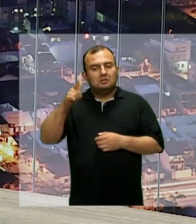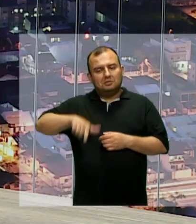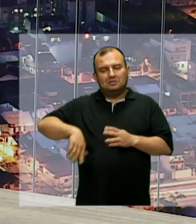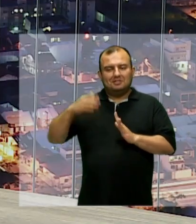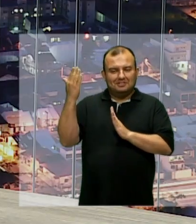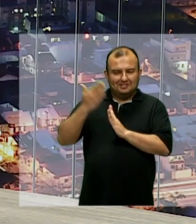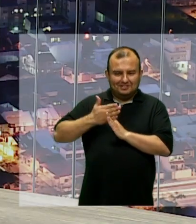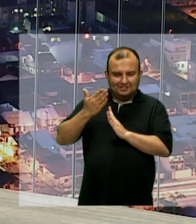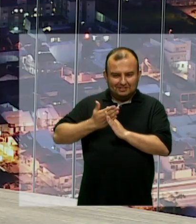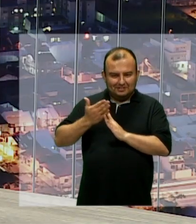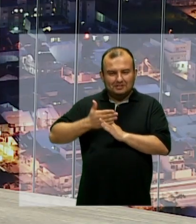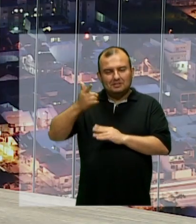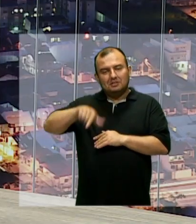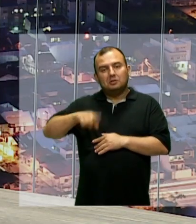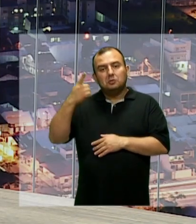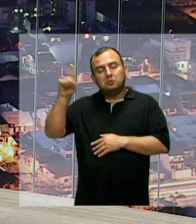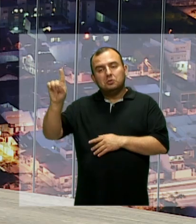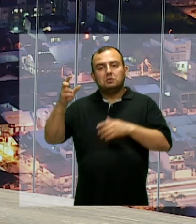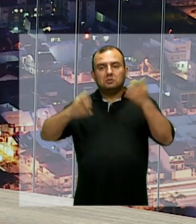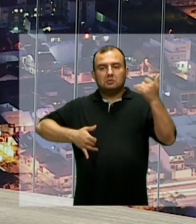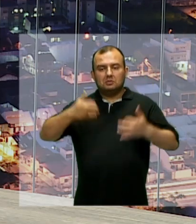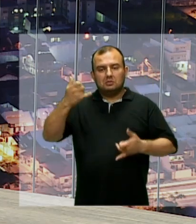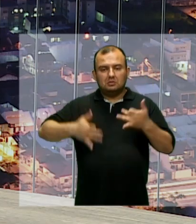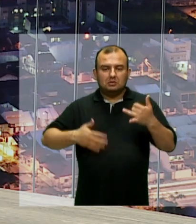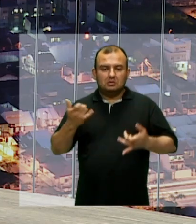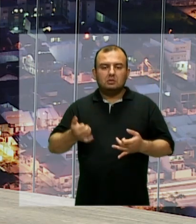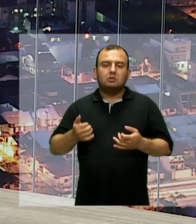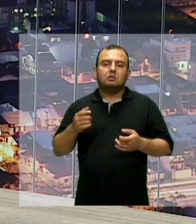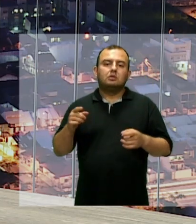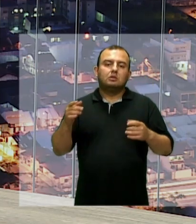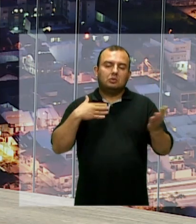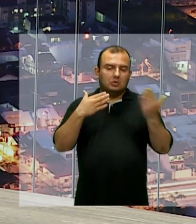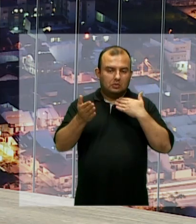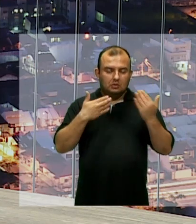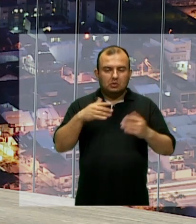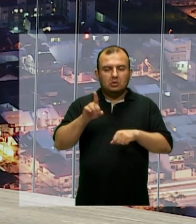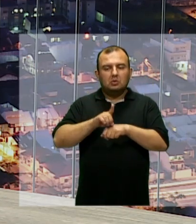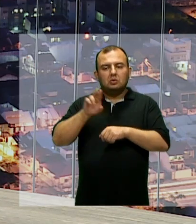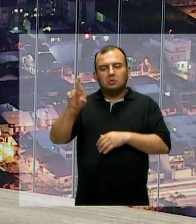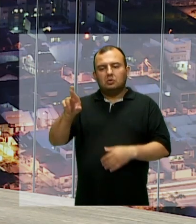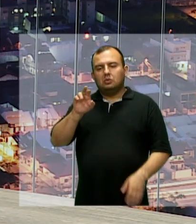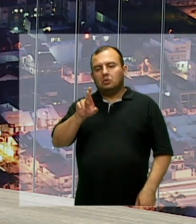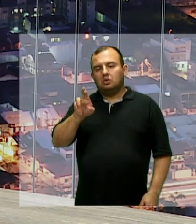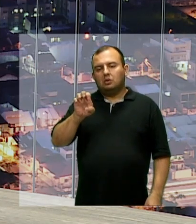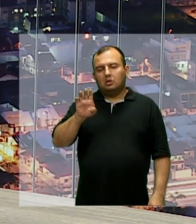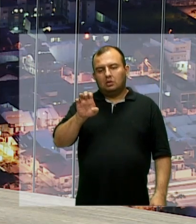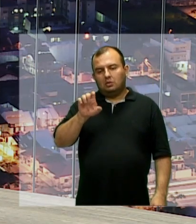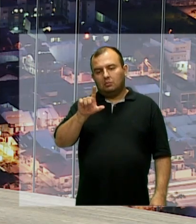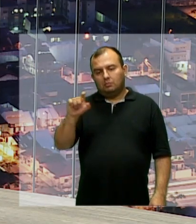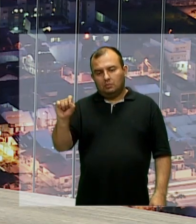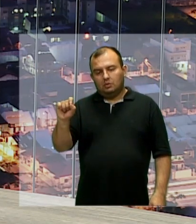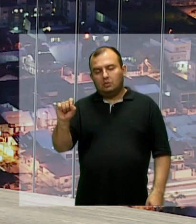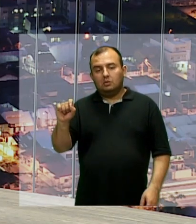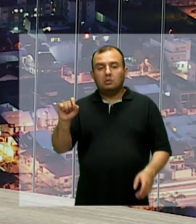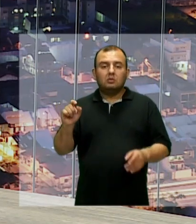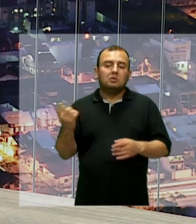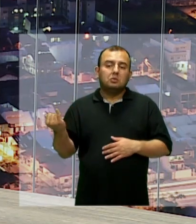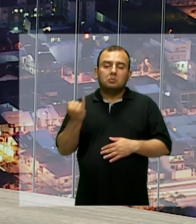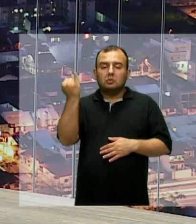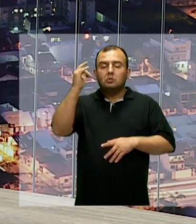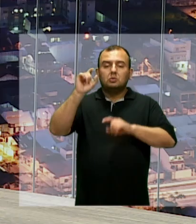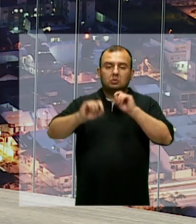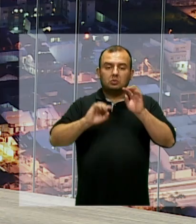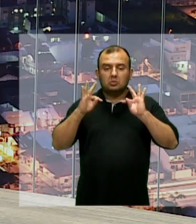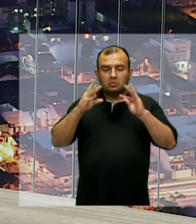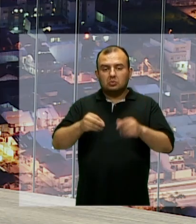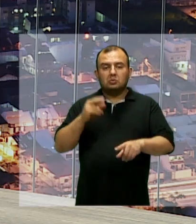pequeno intervalo. No último bloco a gente volta aqui conversando com o Dr. Jorge Rebelo mais sobre a importância de